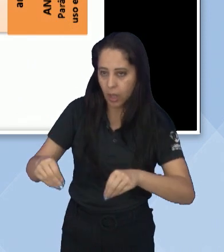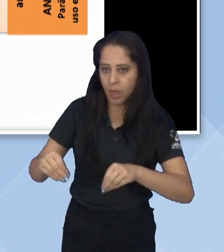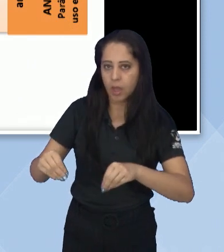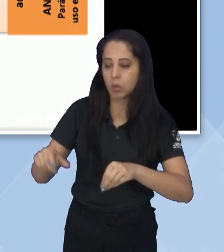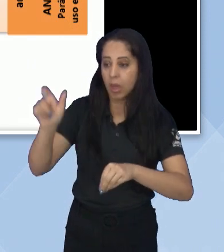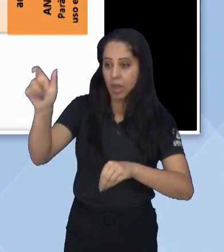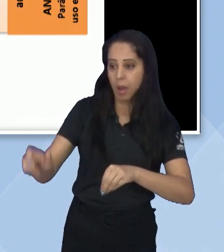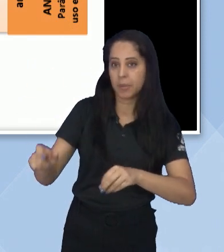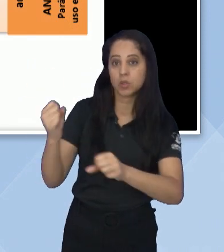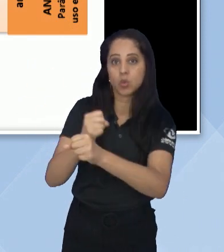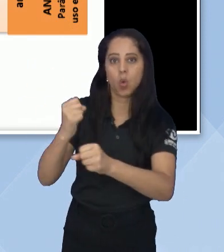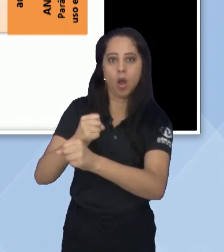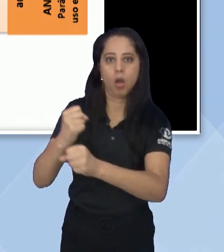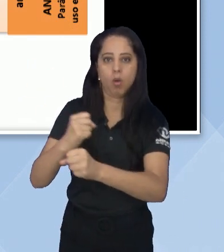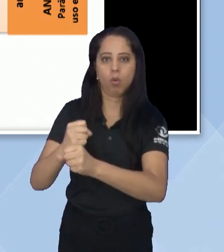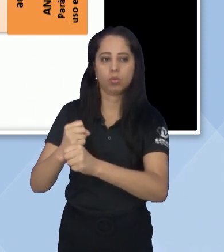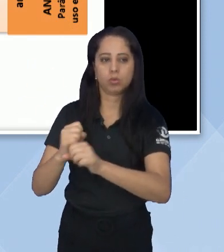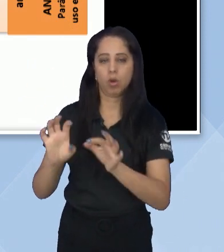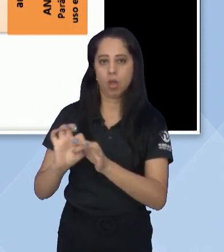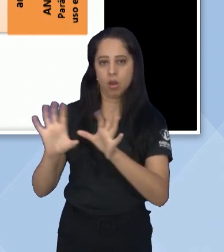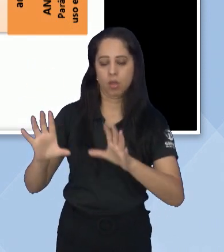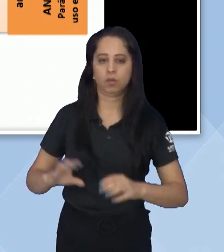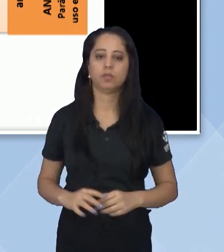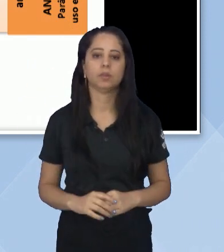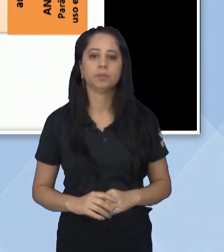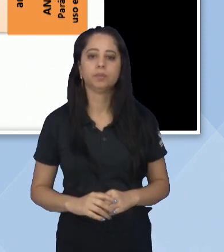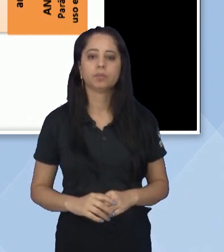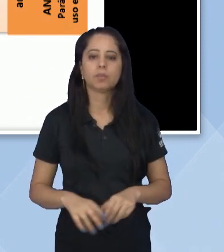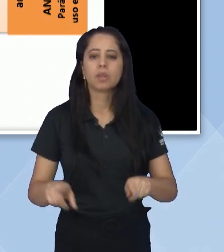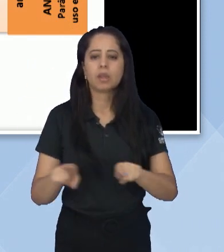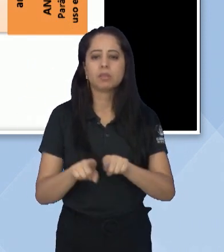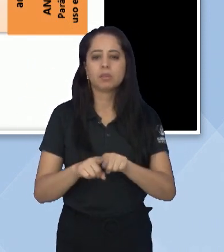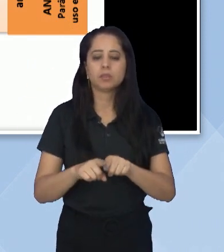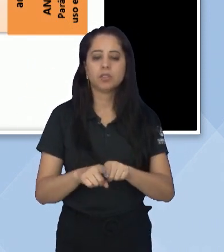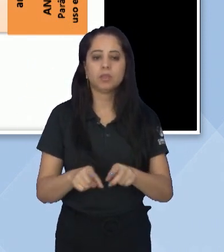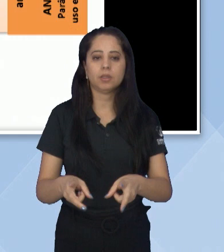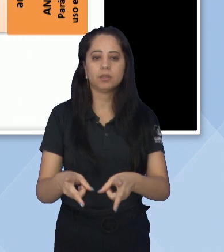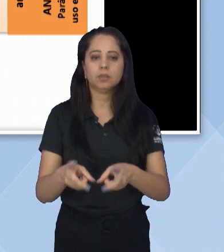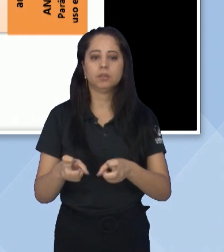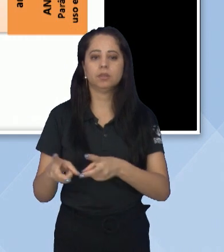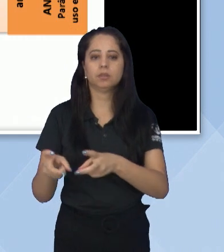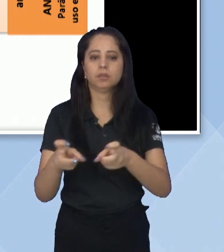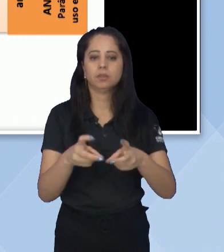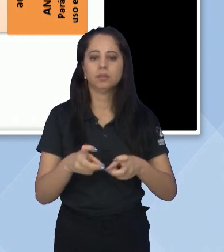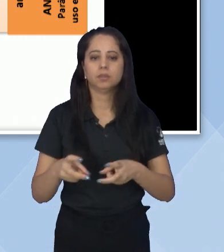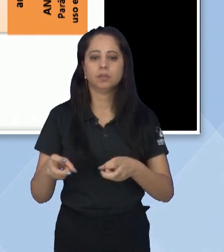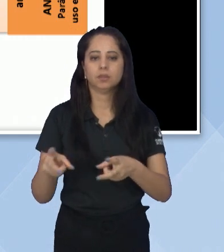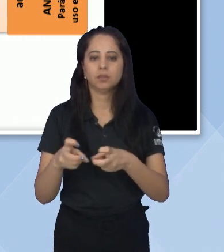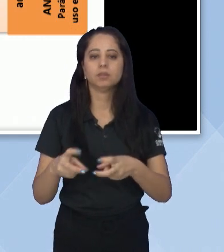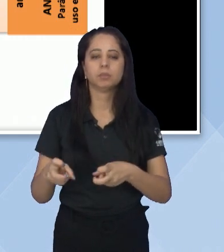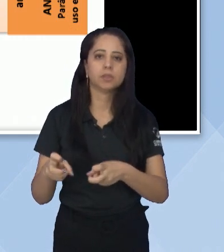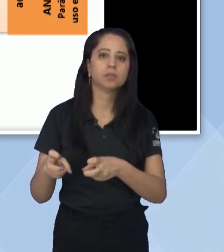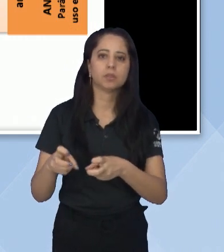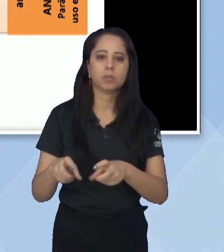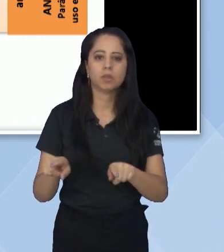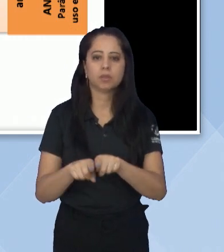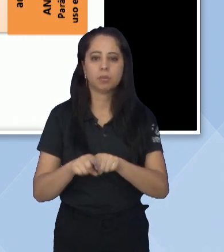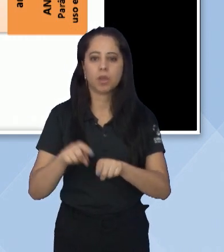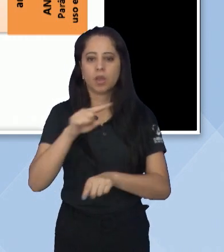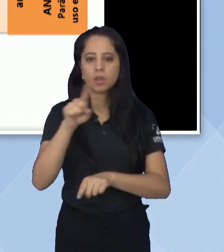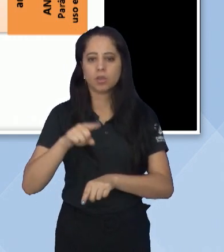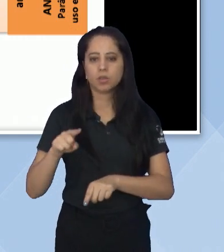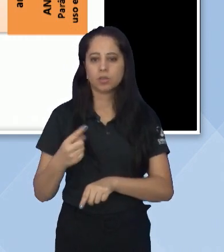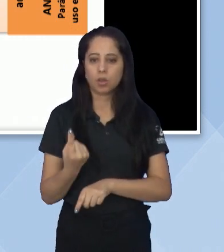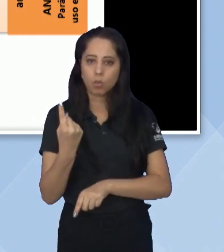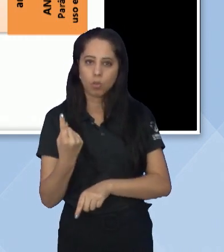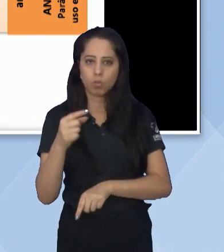o termo é condomínio de lotes e a gente percebeu também que nós poderíamos fomentar ele em outras localidades como na zona mista um zona mista dois